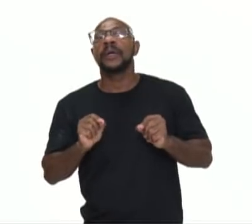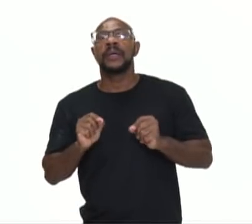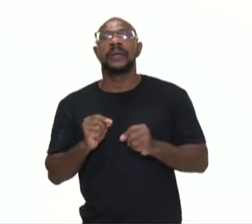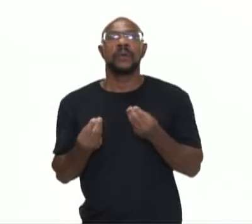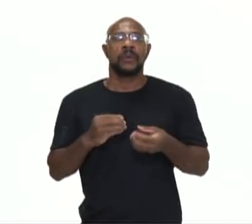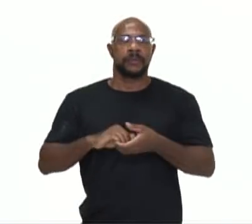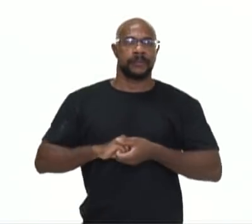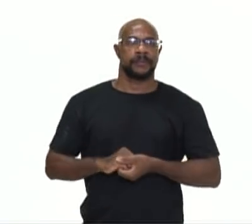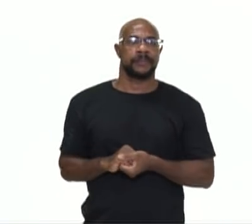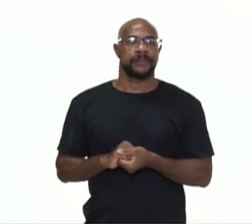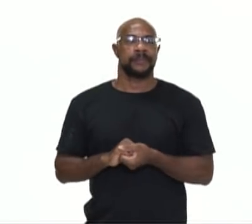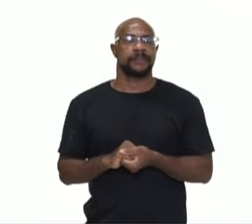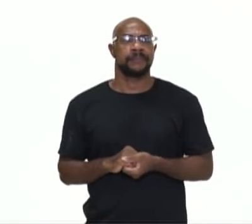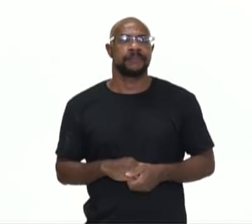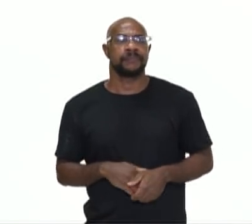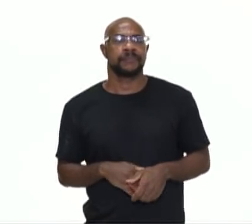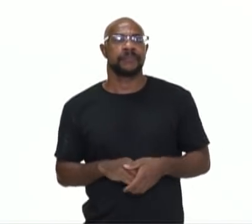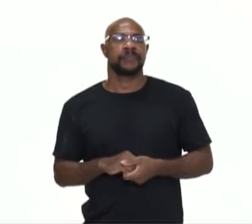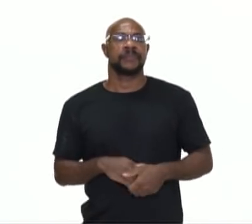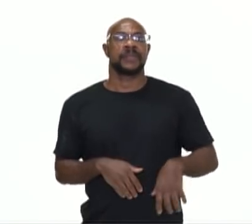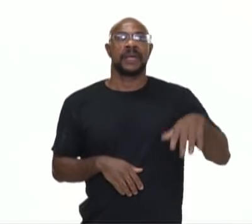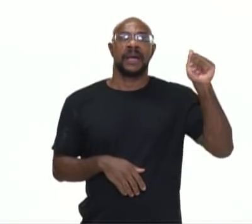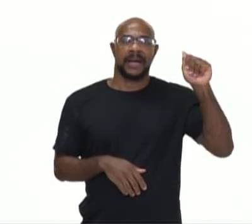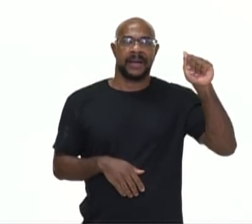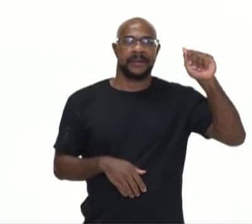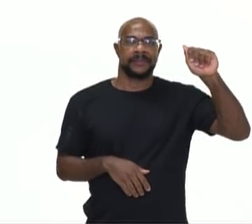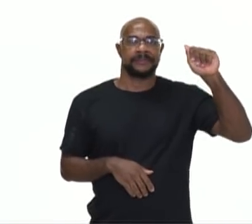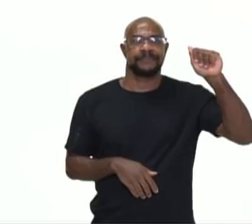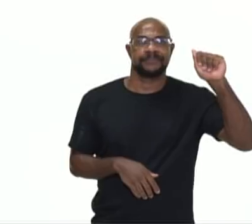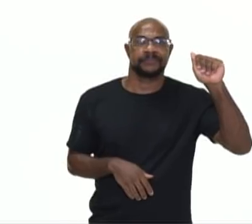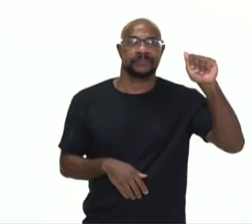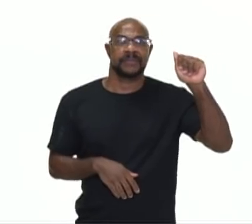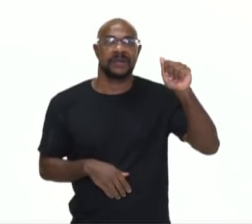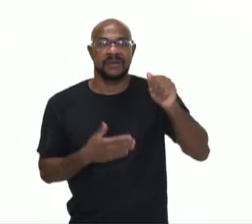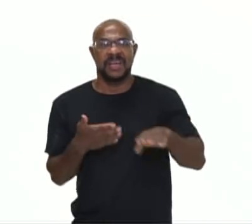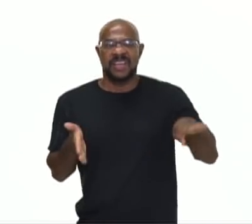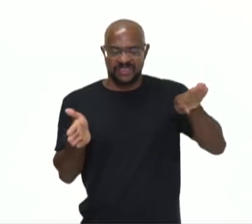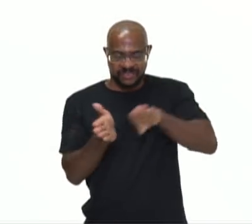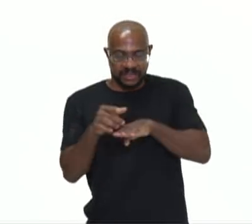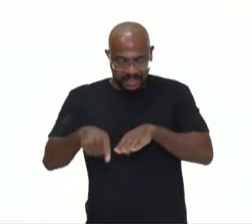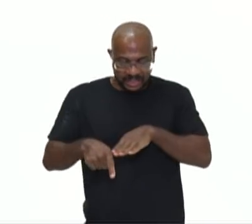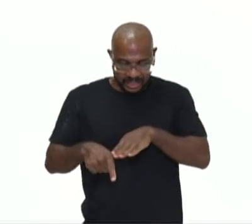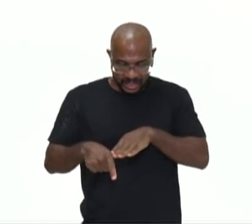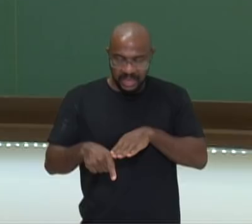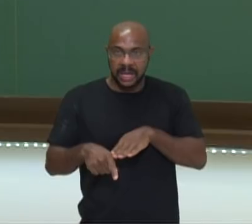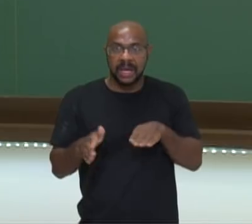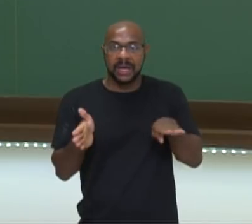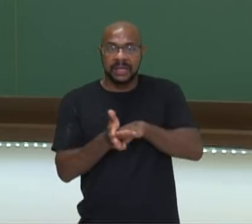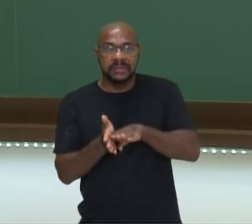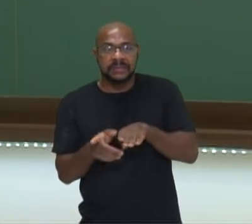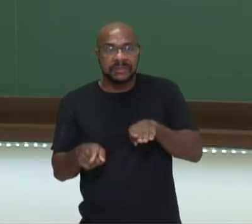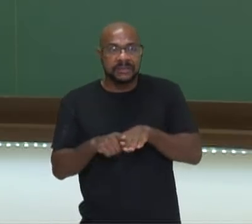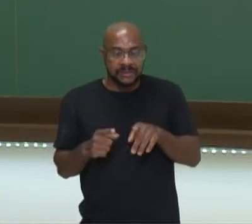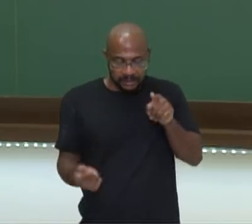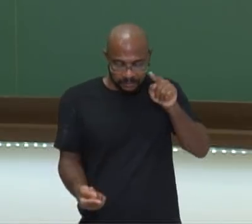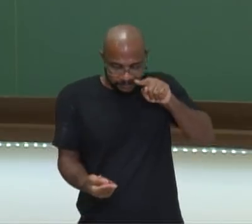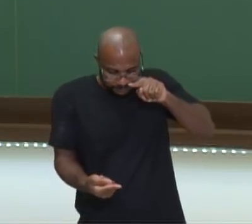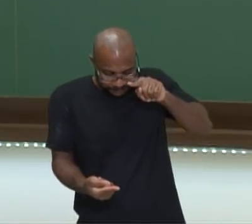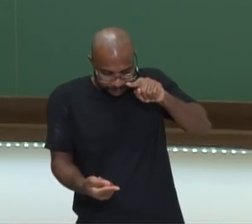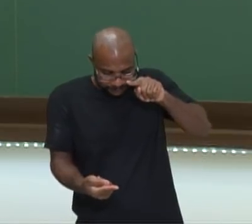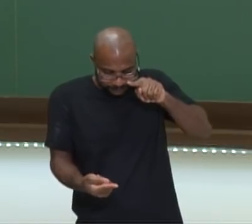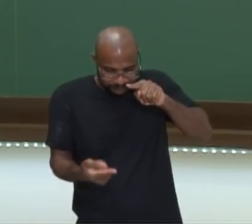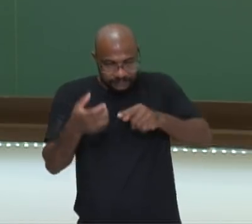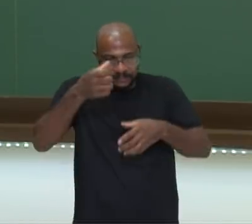O Aragorn chegará ao chão com sobra de 0,31 metros de corda. Ou seja, ele vai chegar no chão e vai ter um trechinho de corda